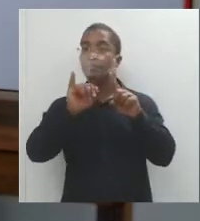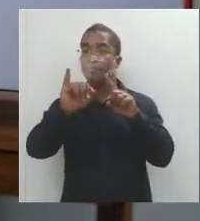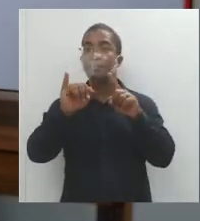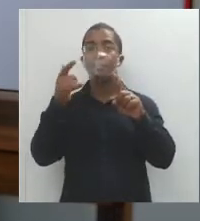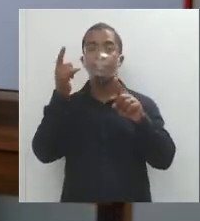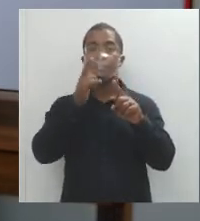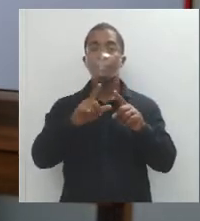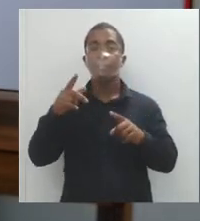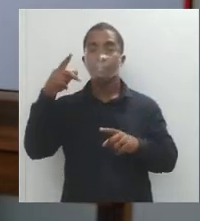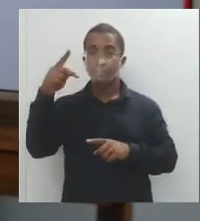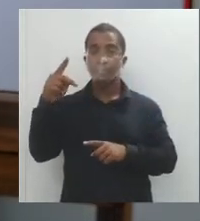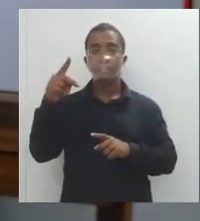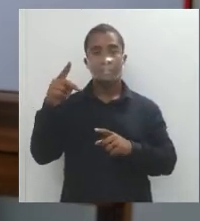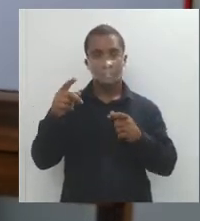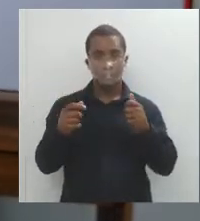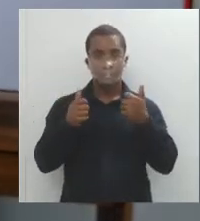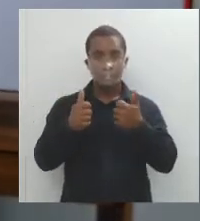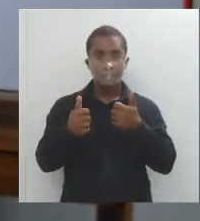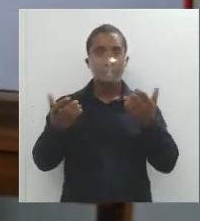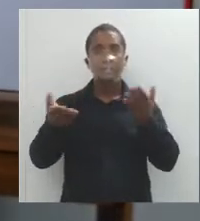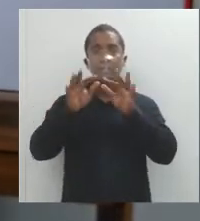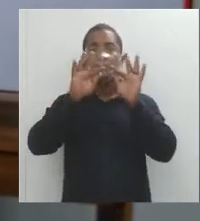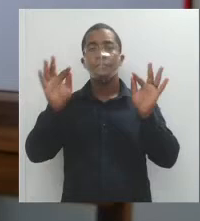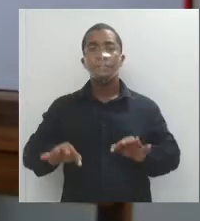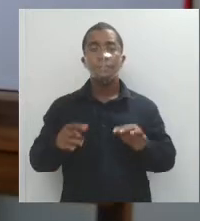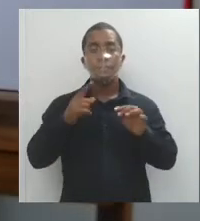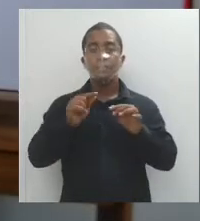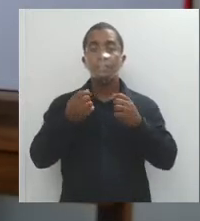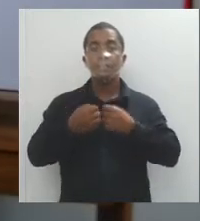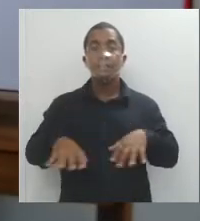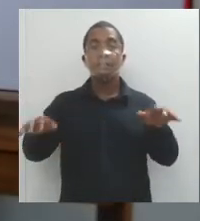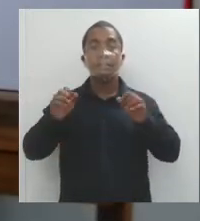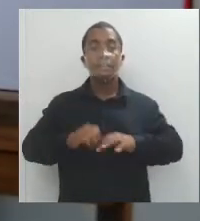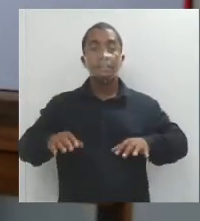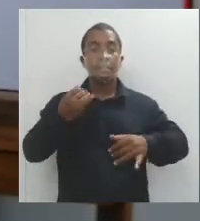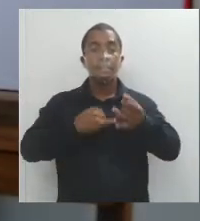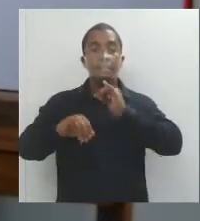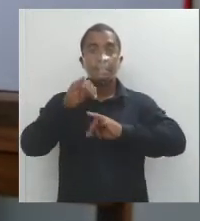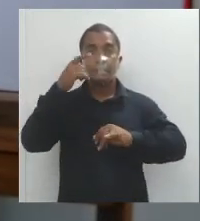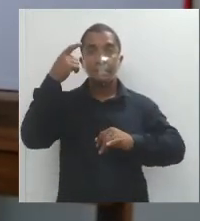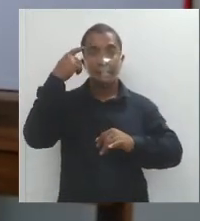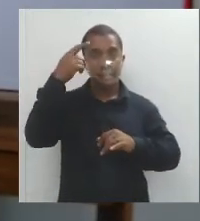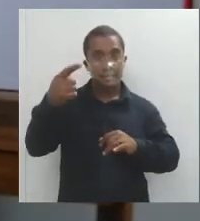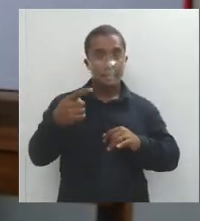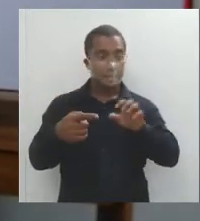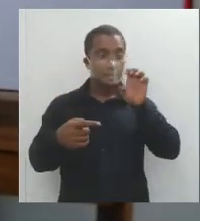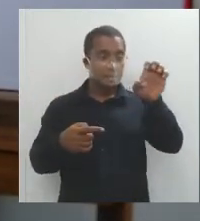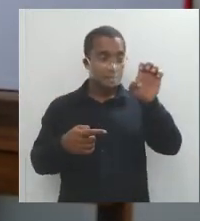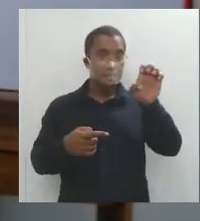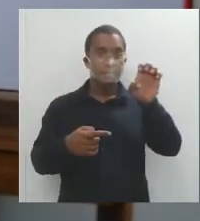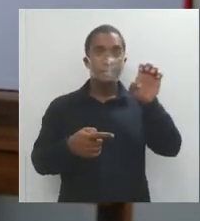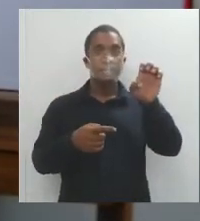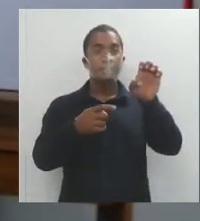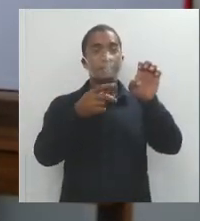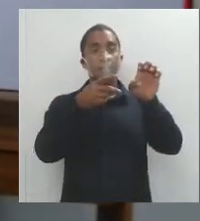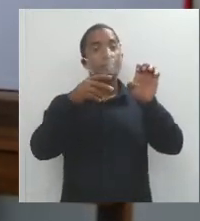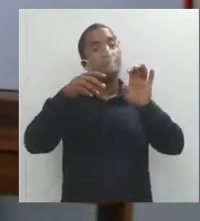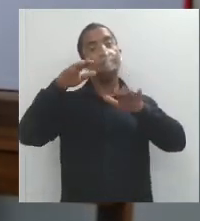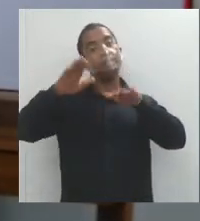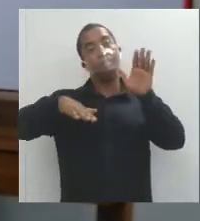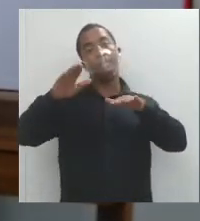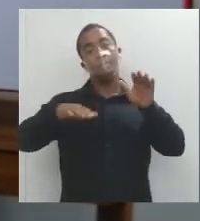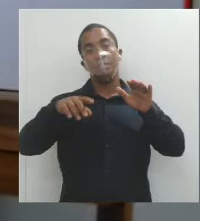ó, essa fórmula é a fórmula do consumo de energia. Tá vendo que, ó, o consumo de energia depende da